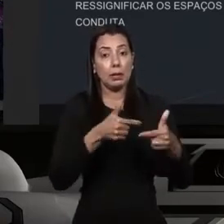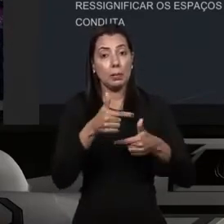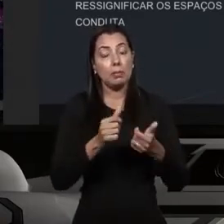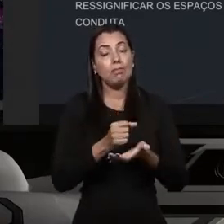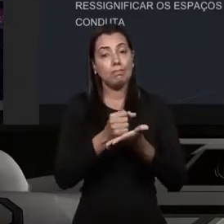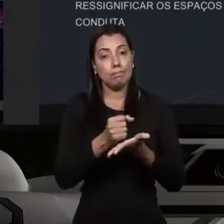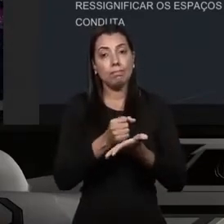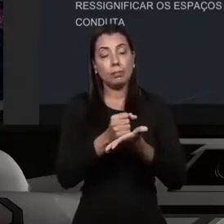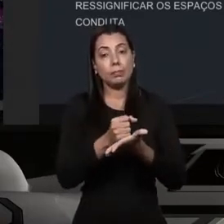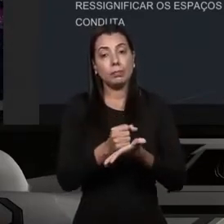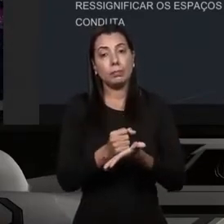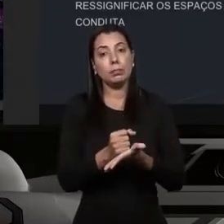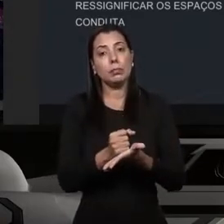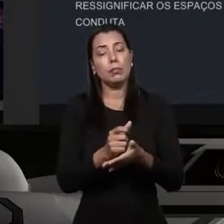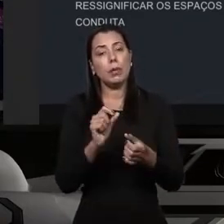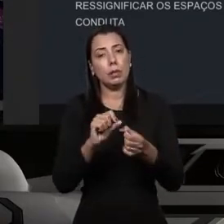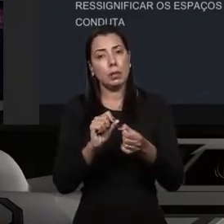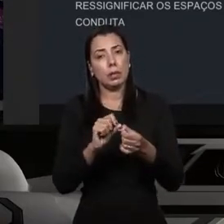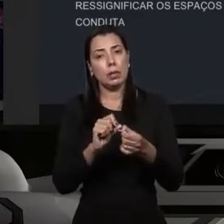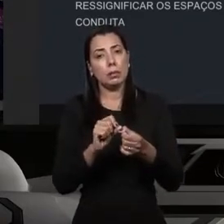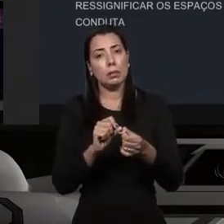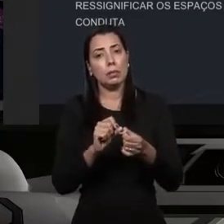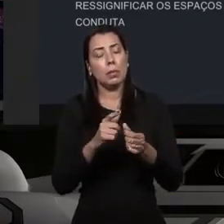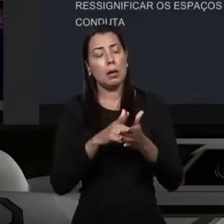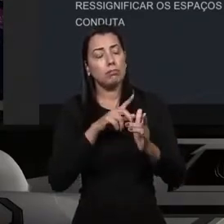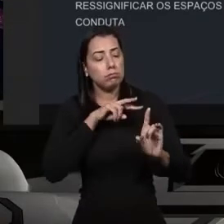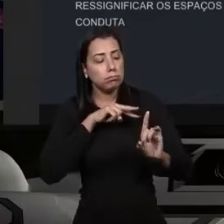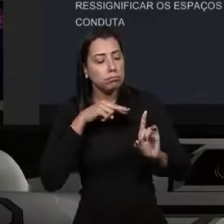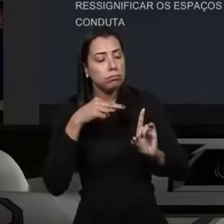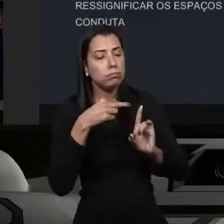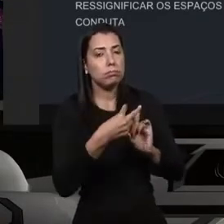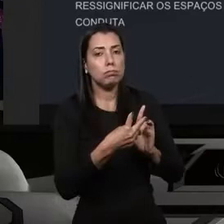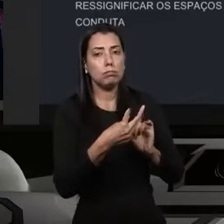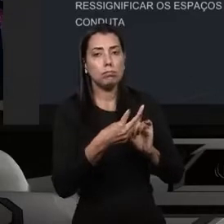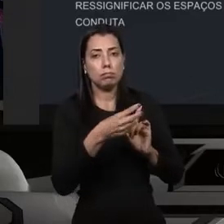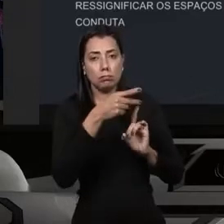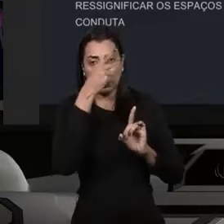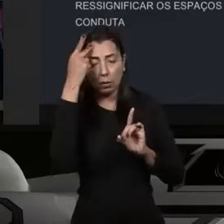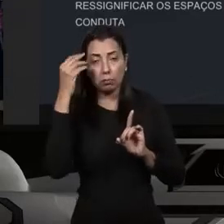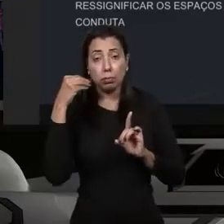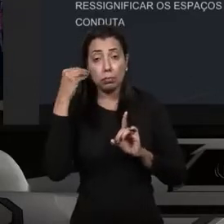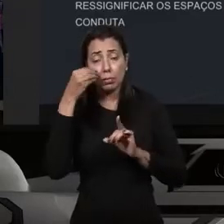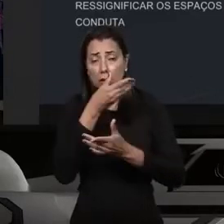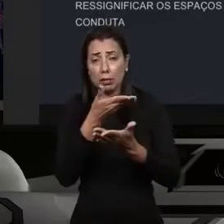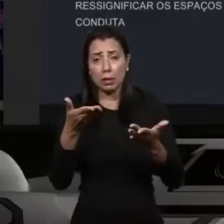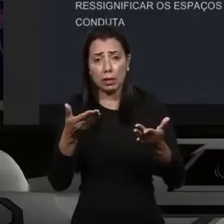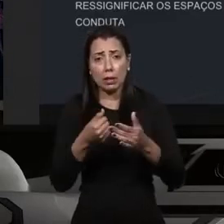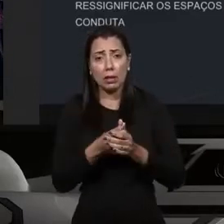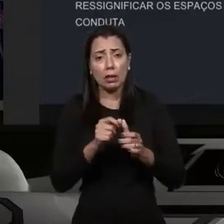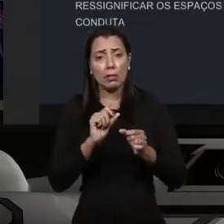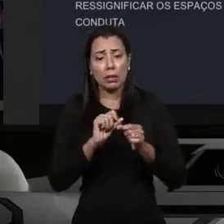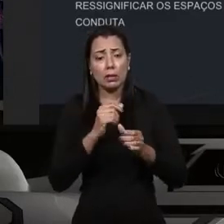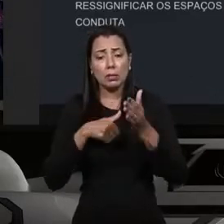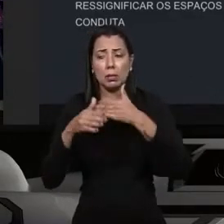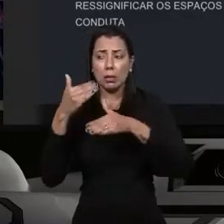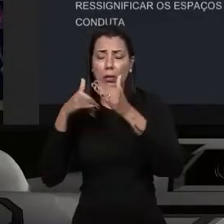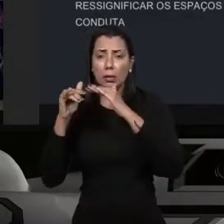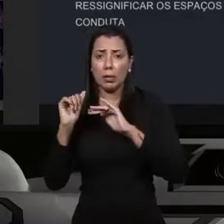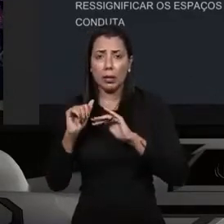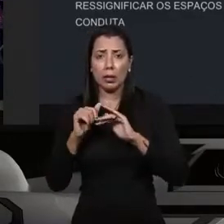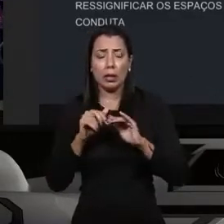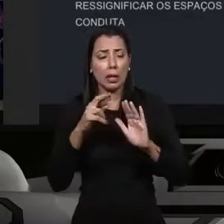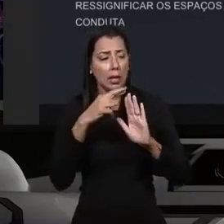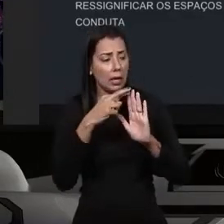colaborativos? A gente promove a rotação de perspectiva entre os atores, transgredindo um pouquinho as